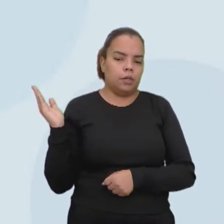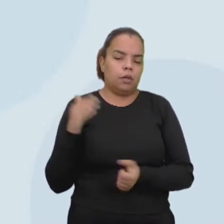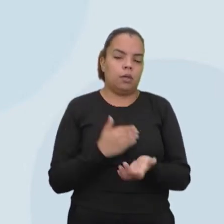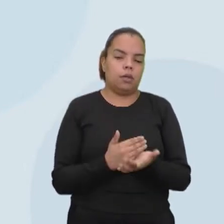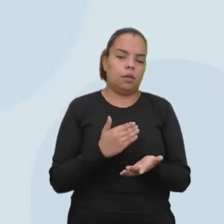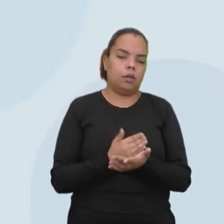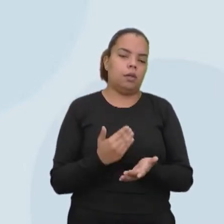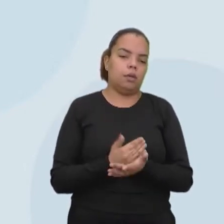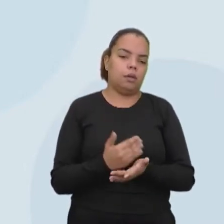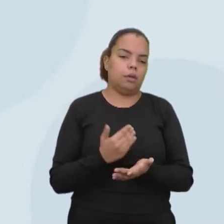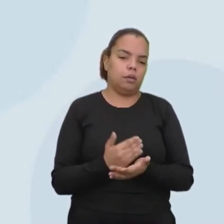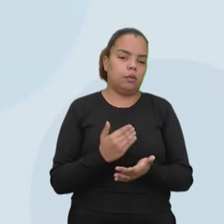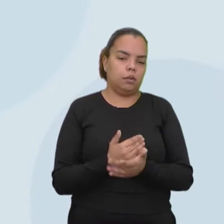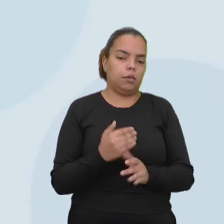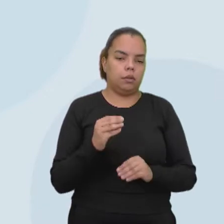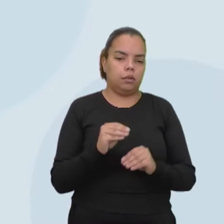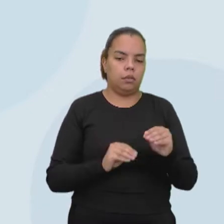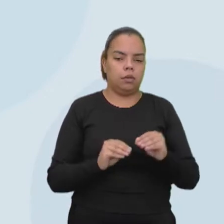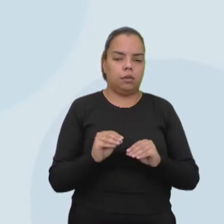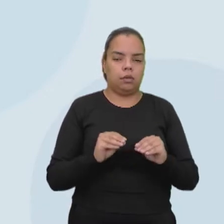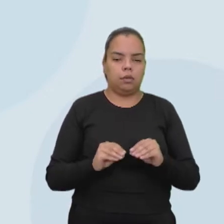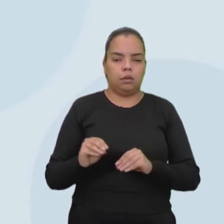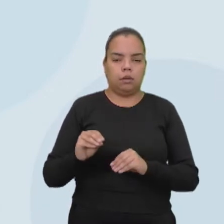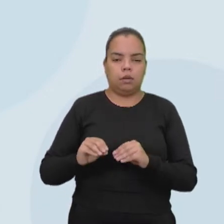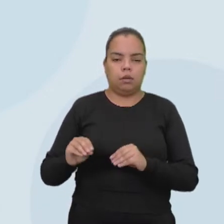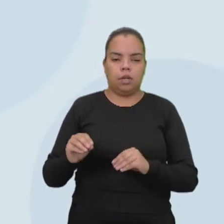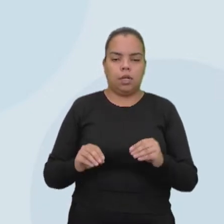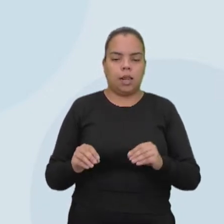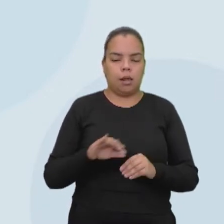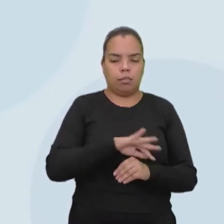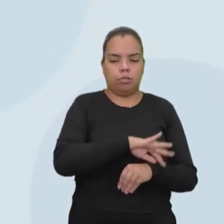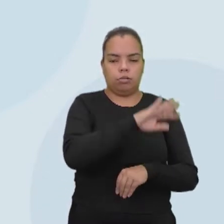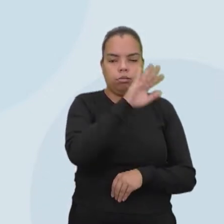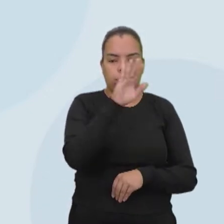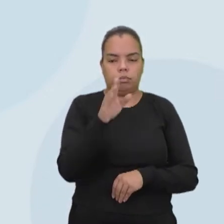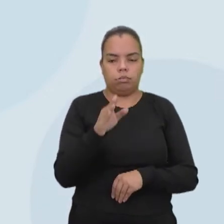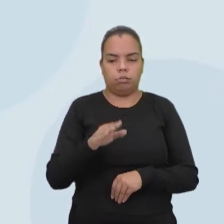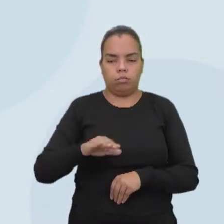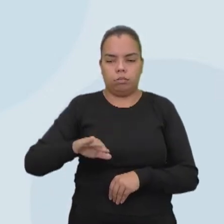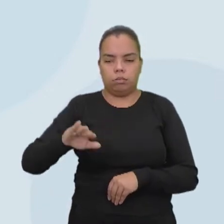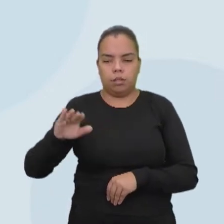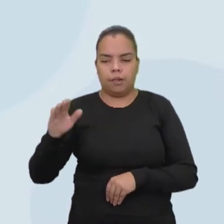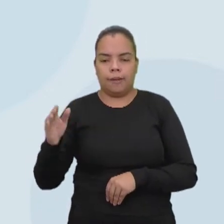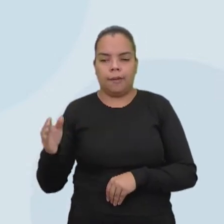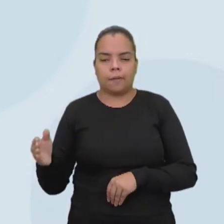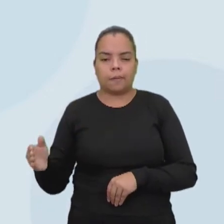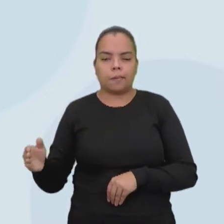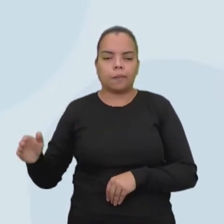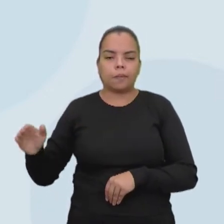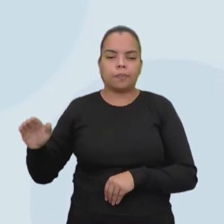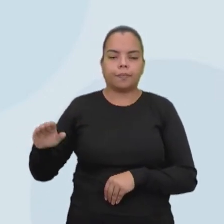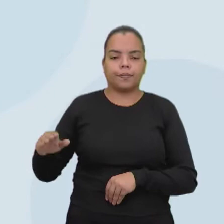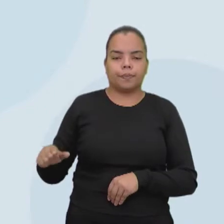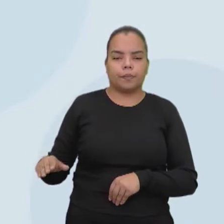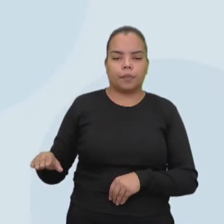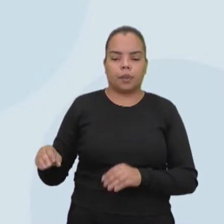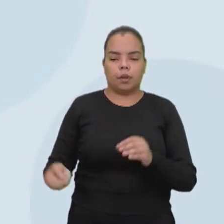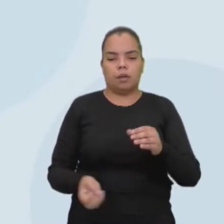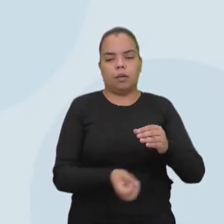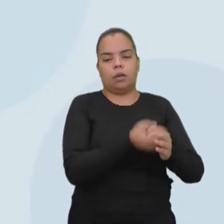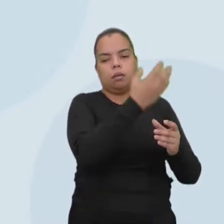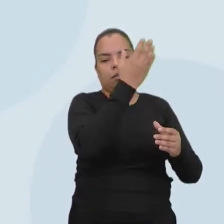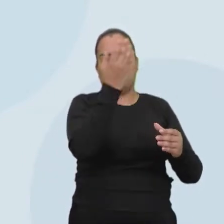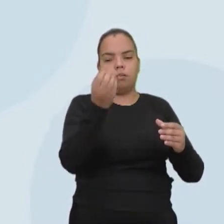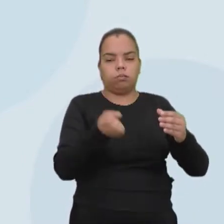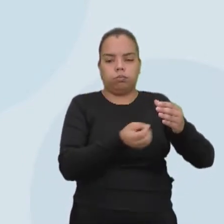aí, né, de uma série de extensas depressões que foram preenchidas aí com materiais de expelidos de vulcões,